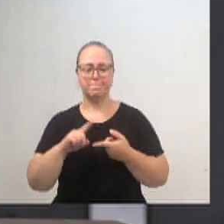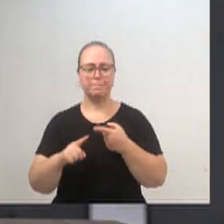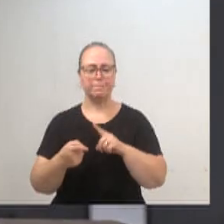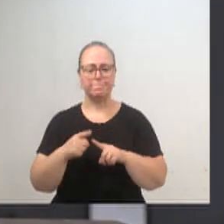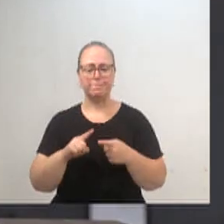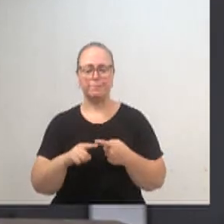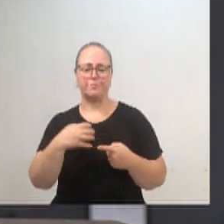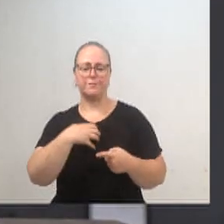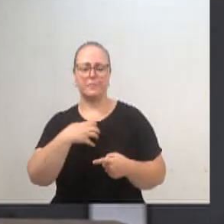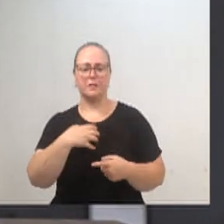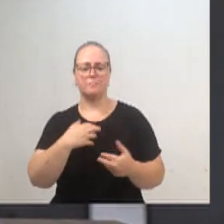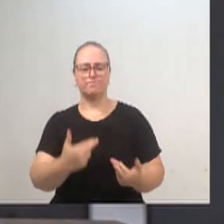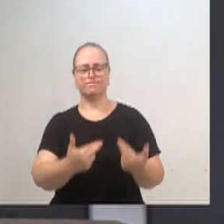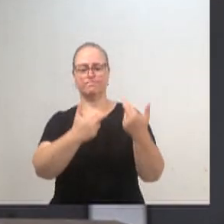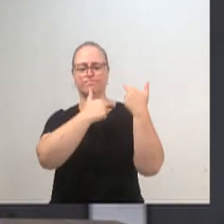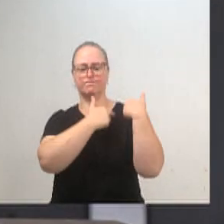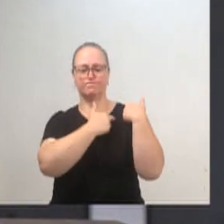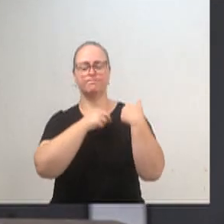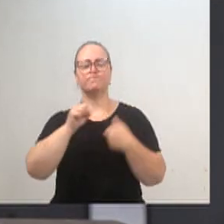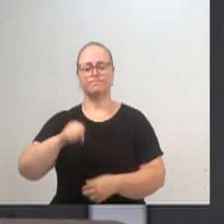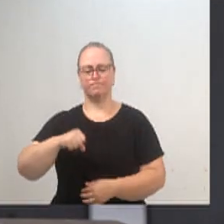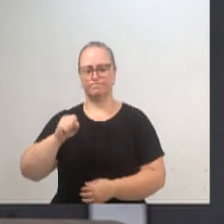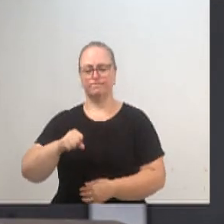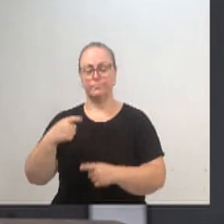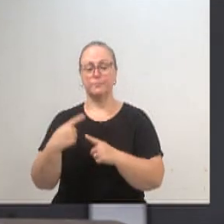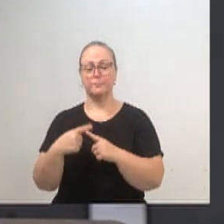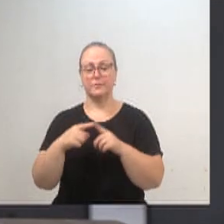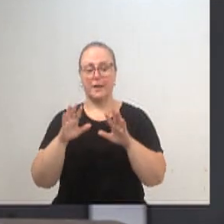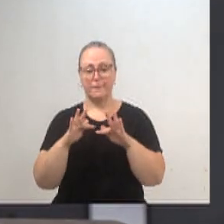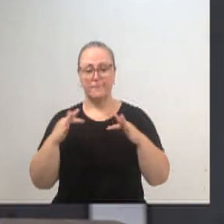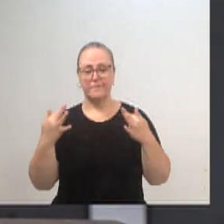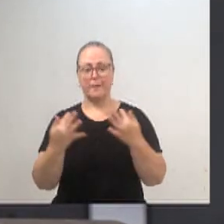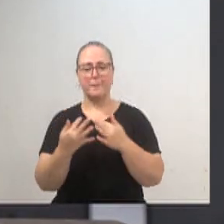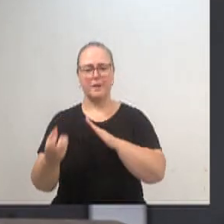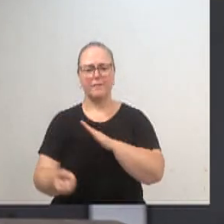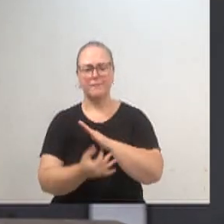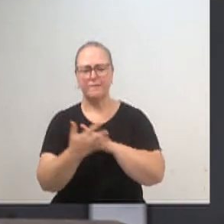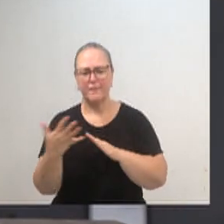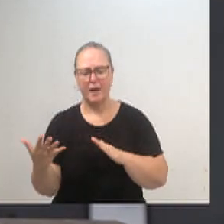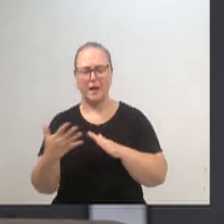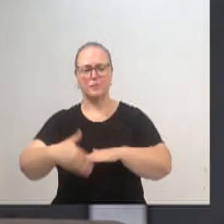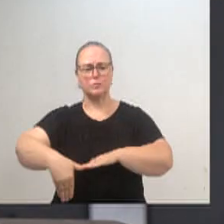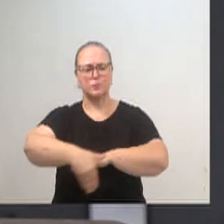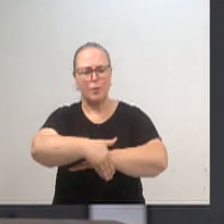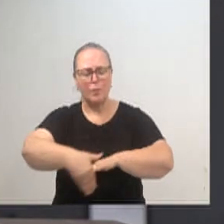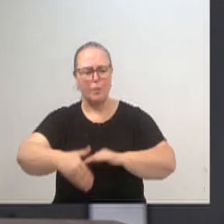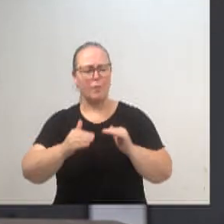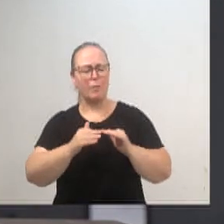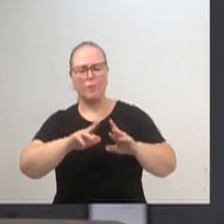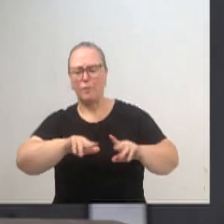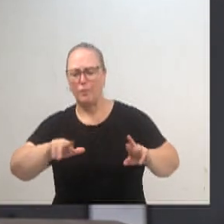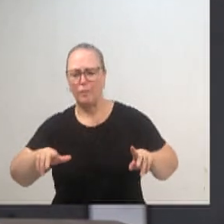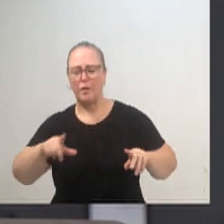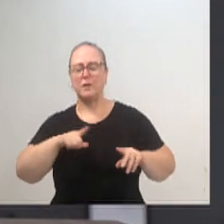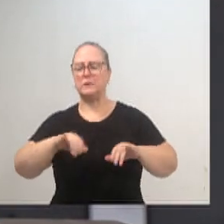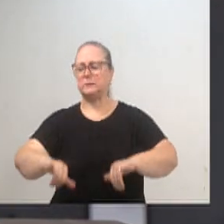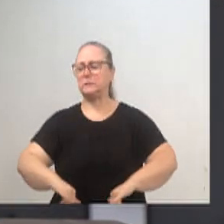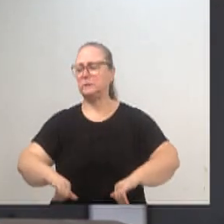muita responsabilidade, porque inúmeras famílias, comércios, residências, ruas da nossa cidade, bairros da nossa cidade têm